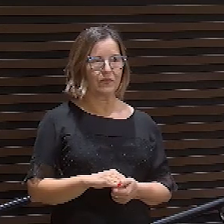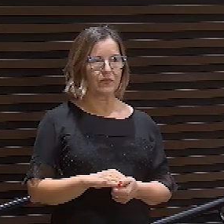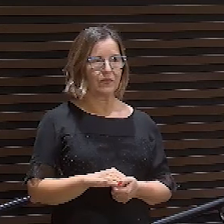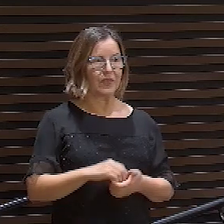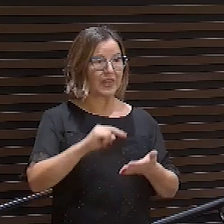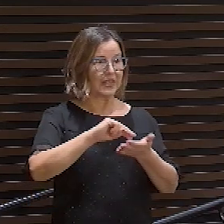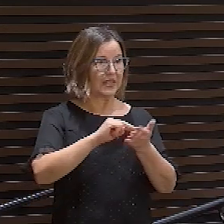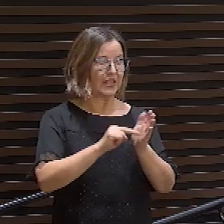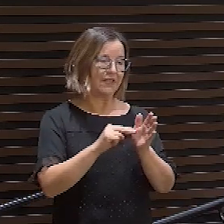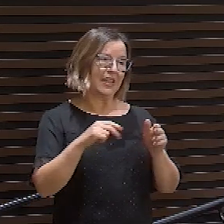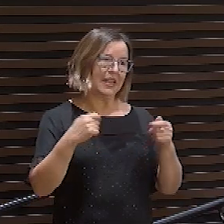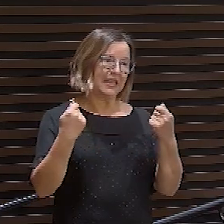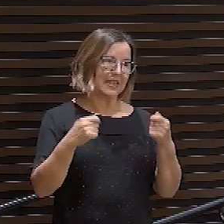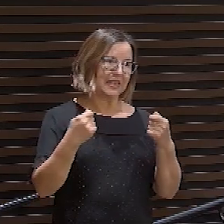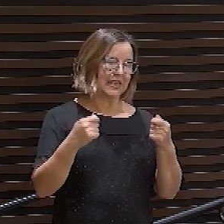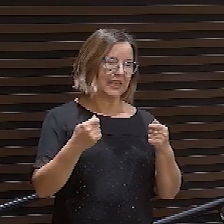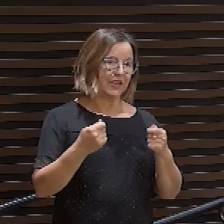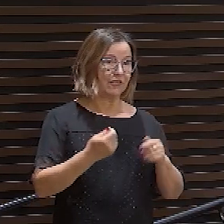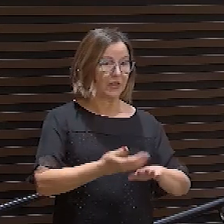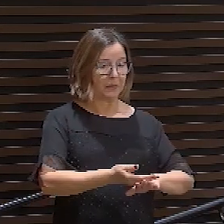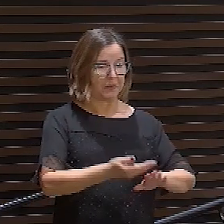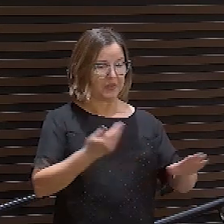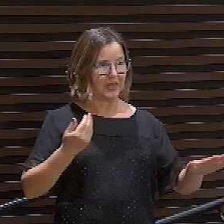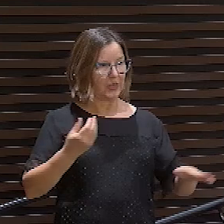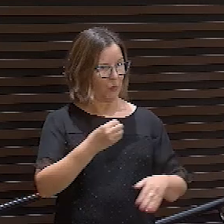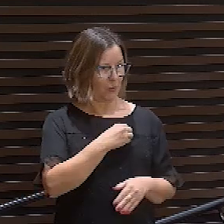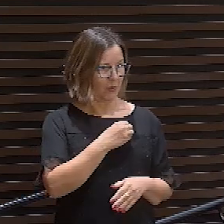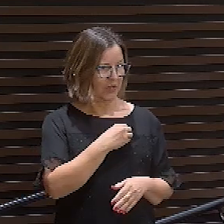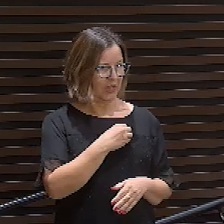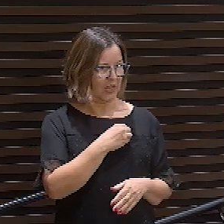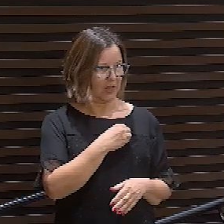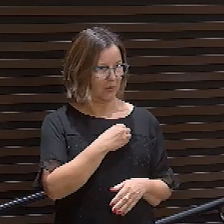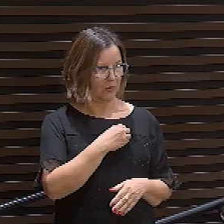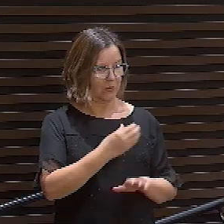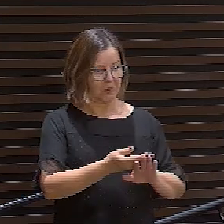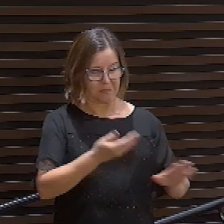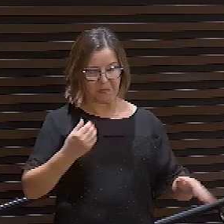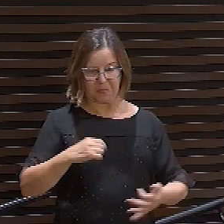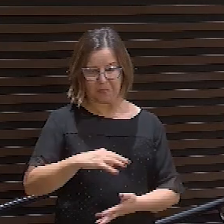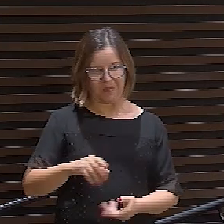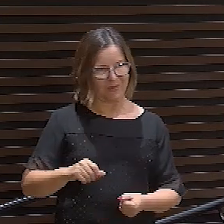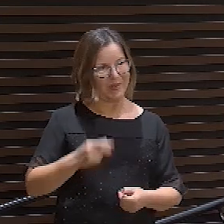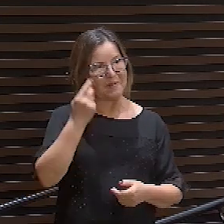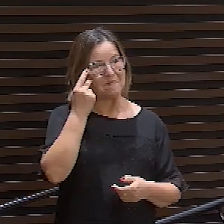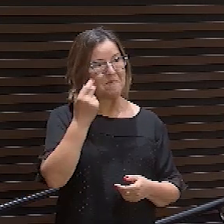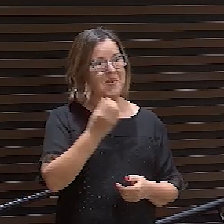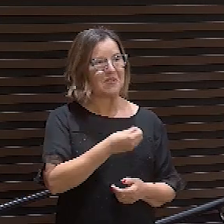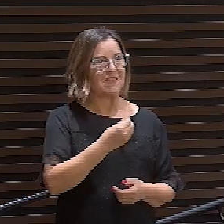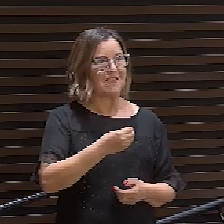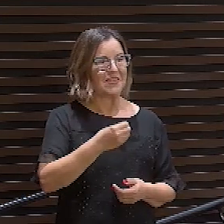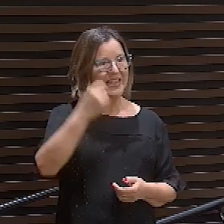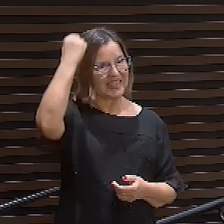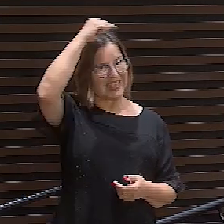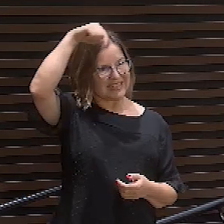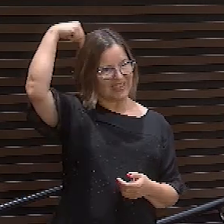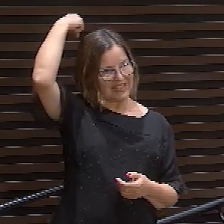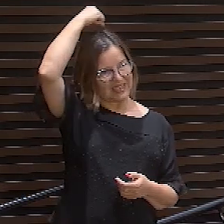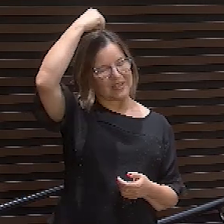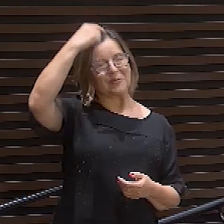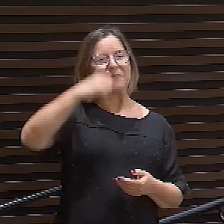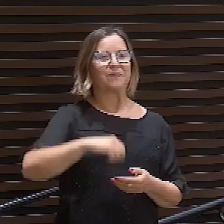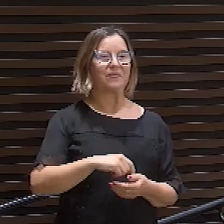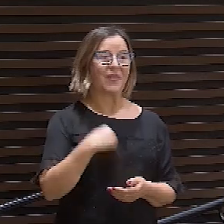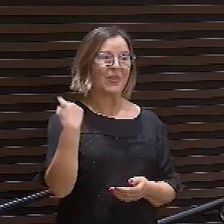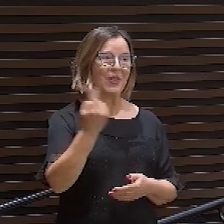Simboliza a necessidade da separação do pecado e do mundo para viver em santidade.